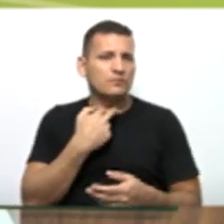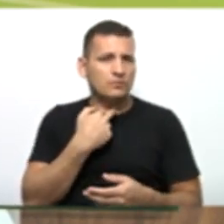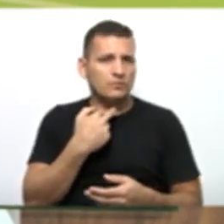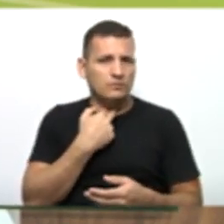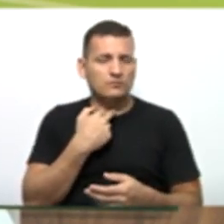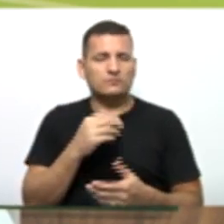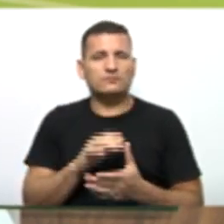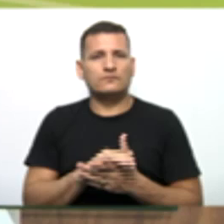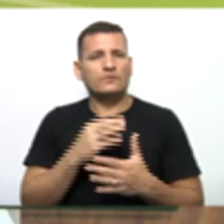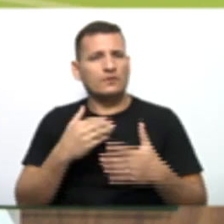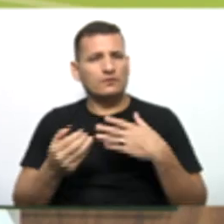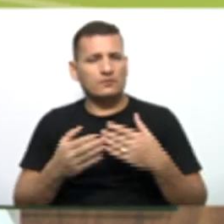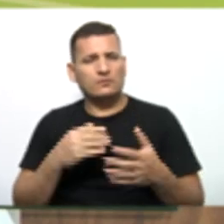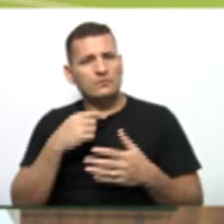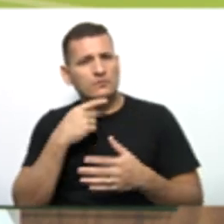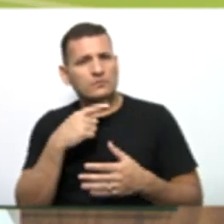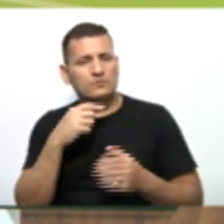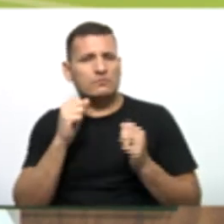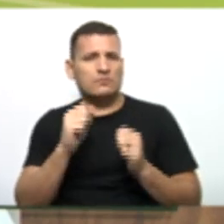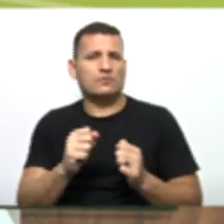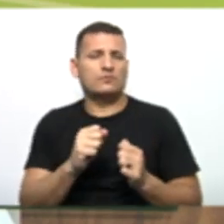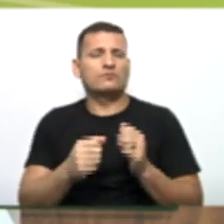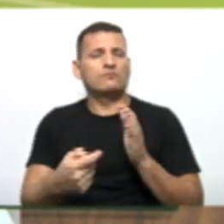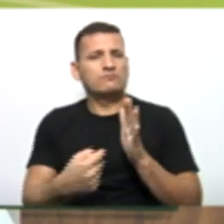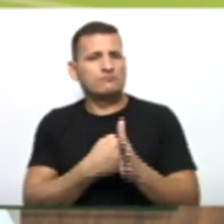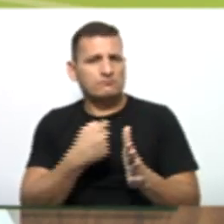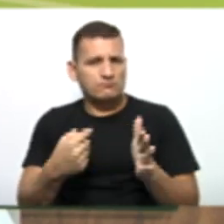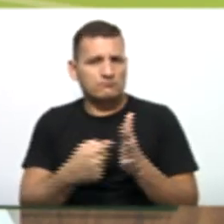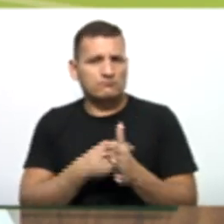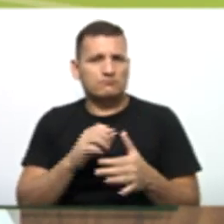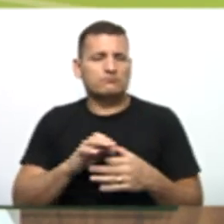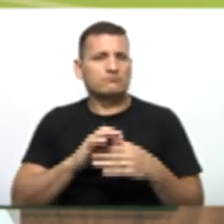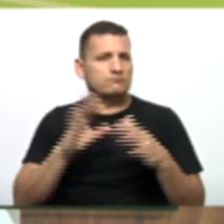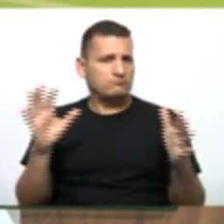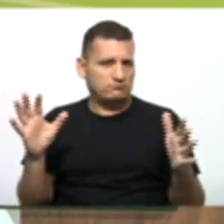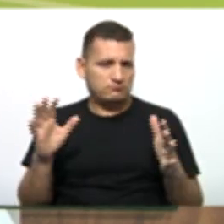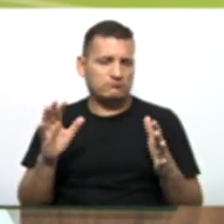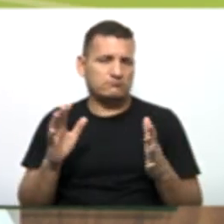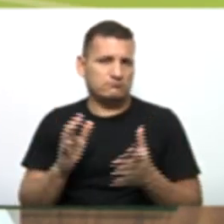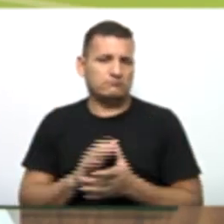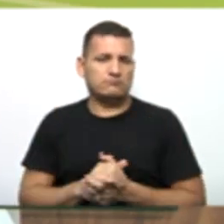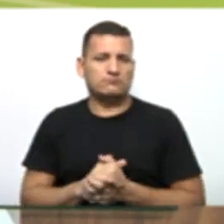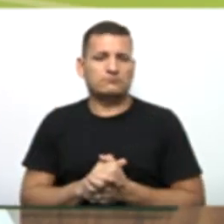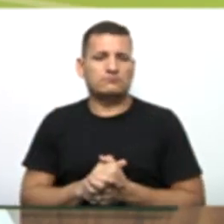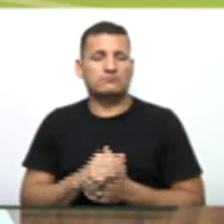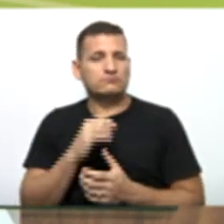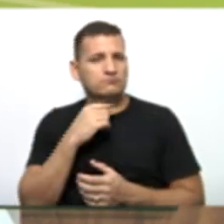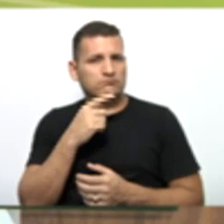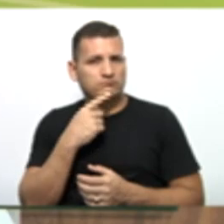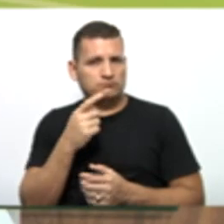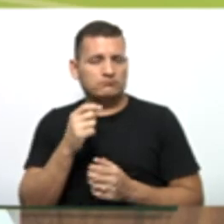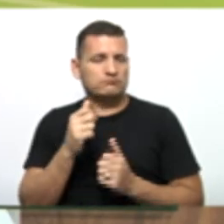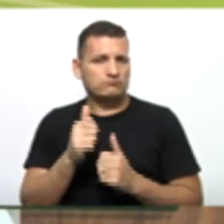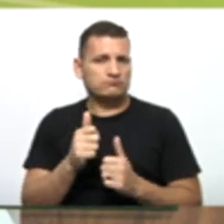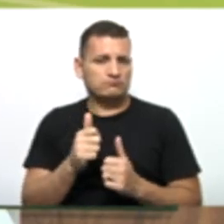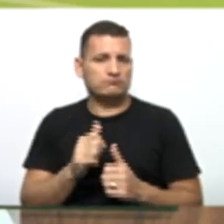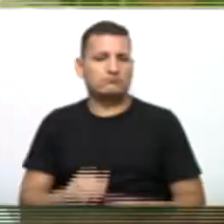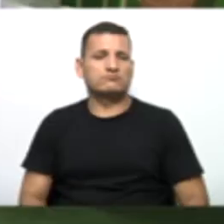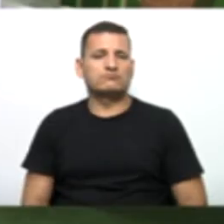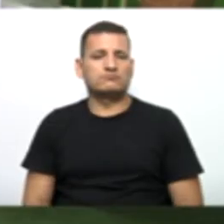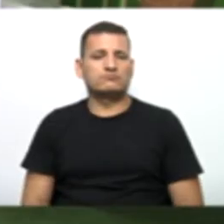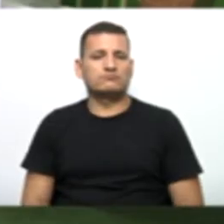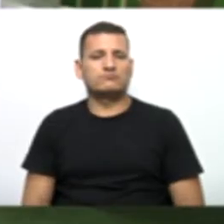mandar mensagem que a gente vai respondendo ao decorrer da aula, então ao longo da aula. Então, qualquer dúvida, mande sua pergunta. Estamos aqui para isso